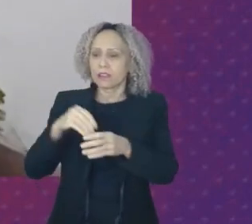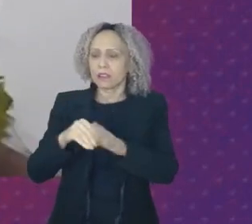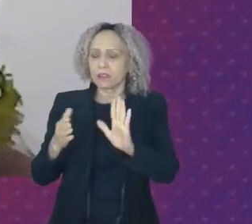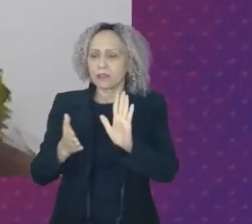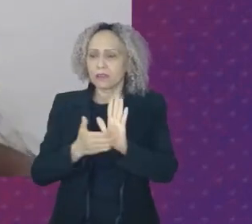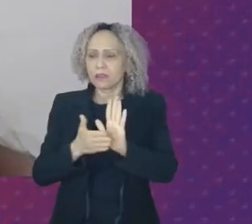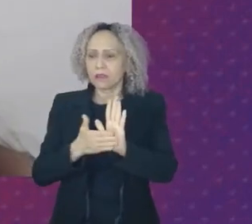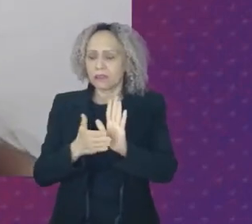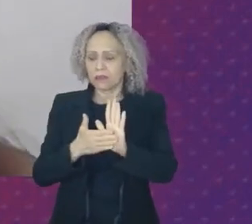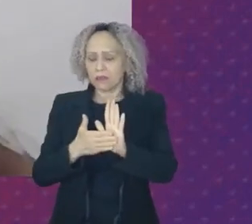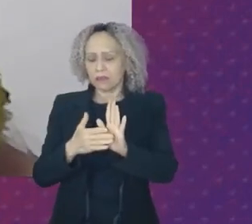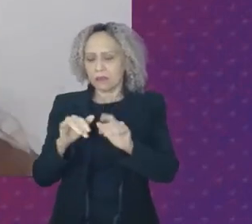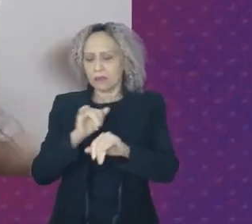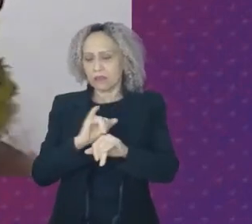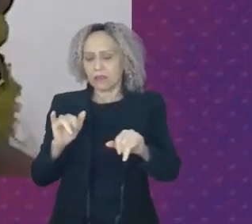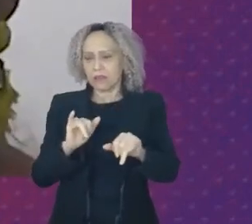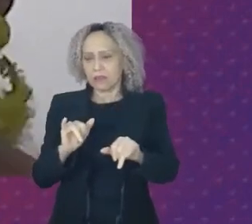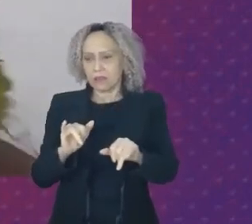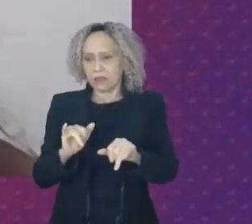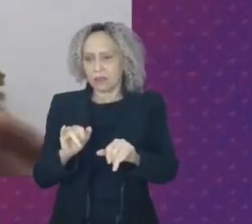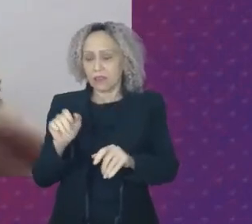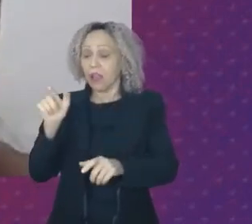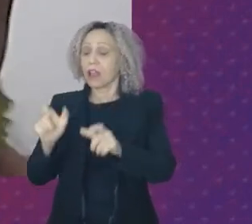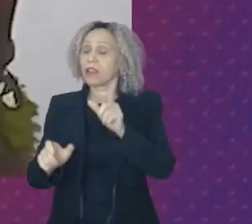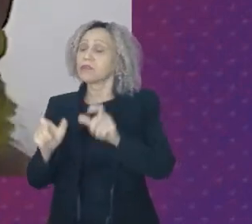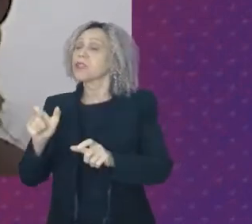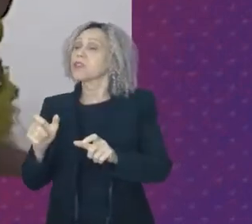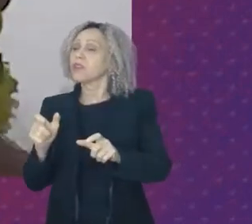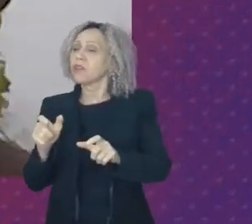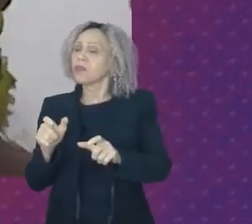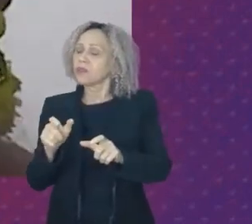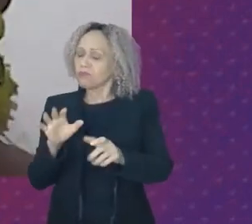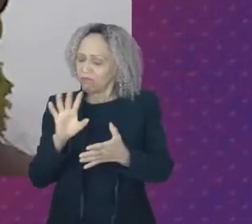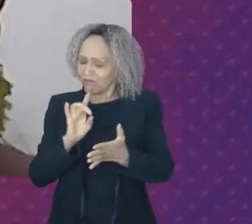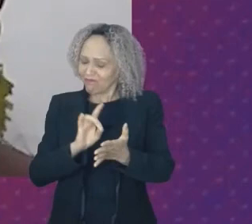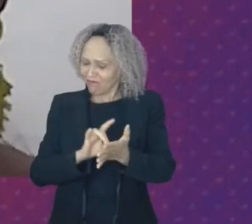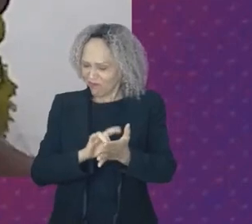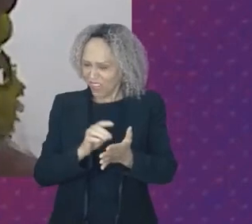sua campanha. As pessoas estão dispostas a realmente